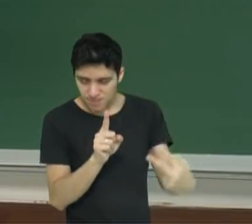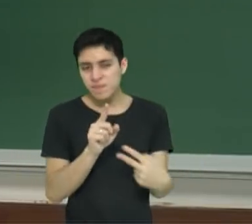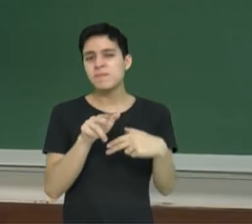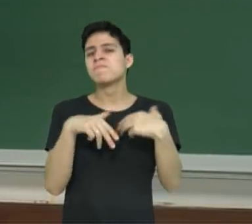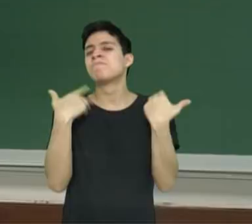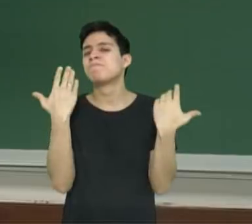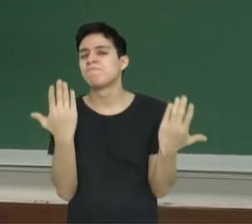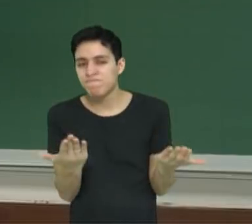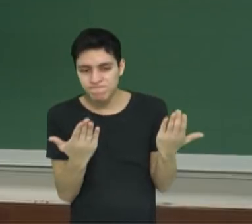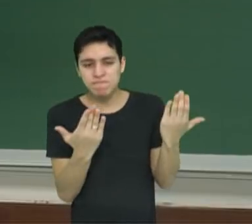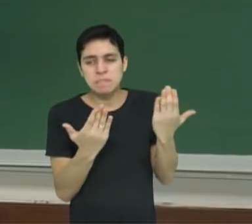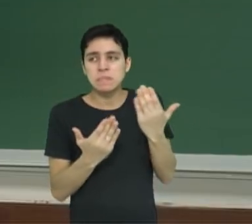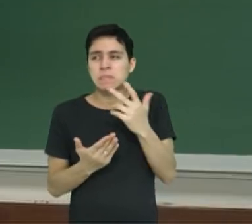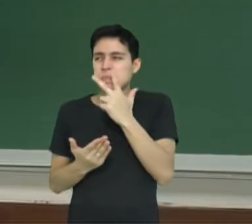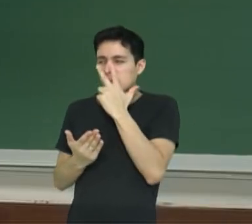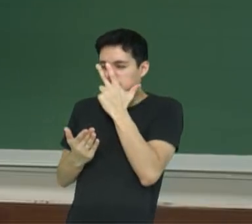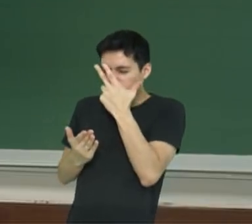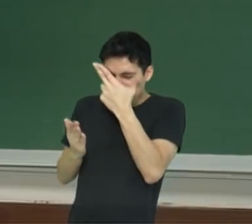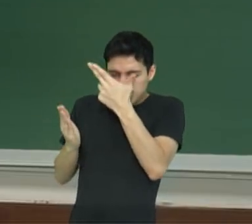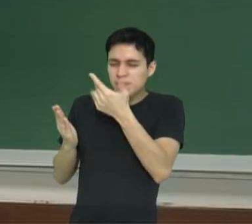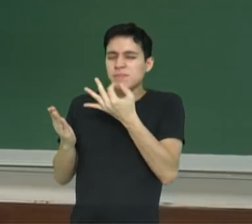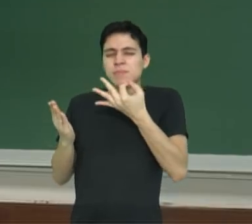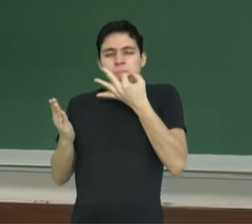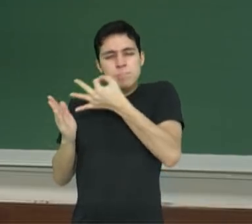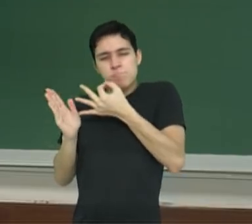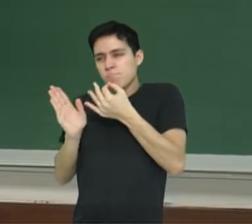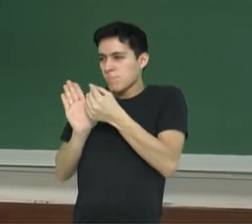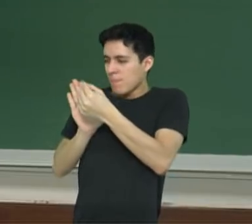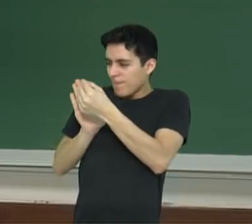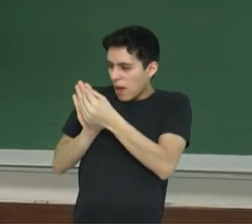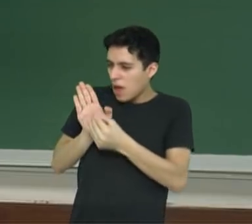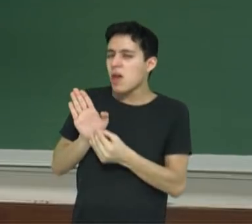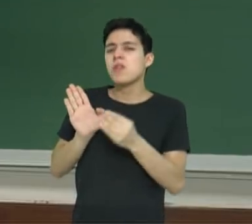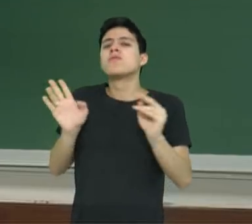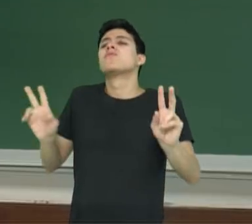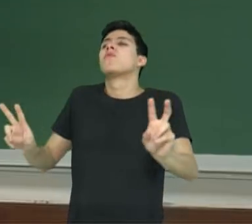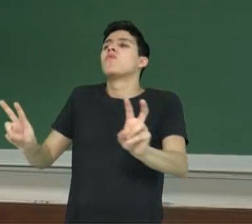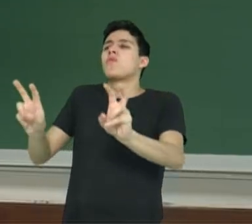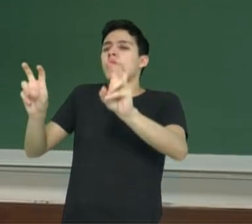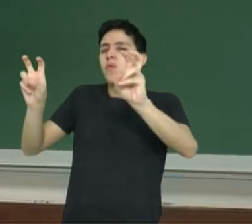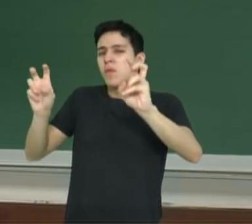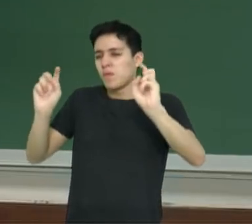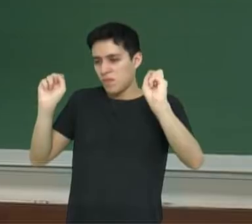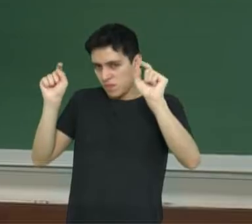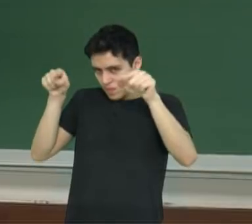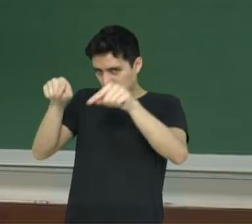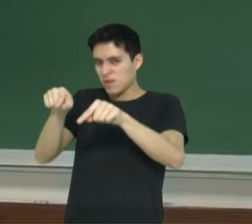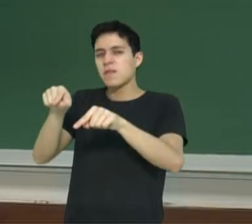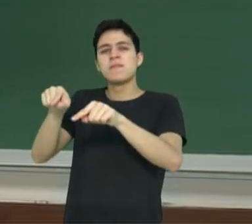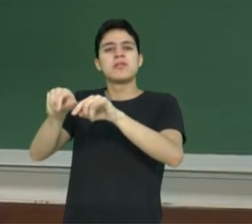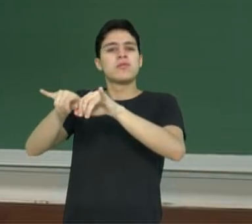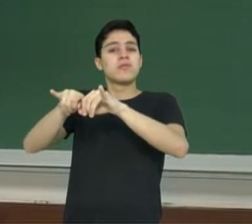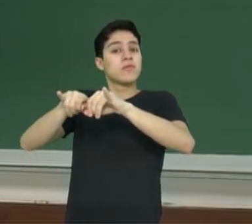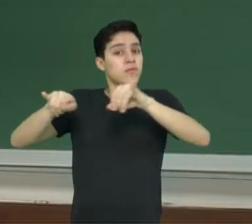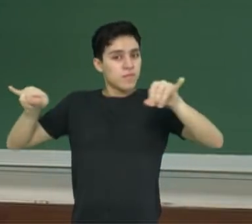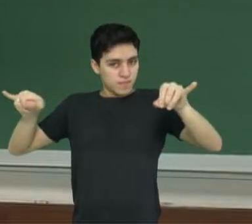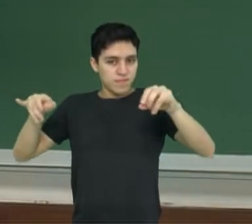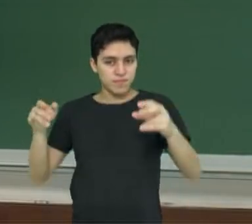e traz uma abordagem, uma argumentação a respeito dessa matéria.